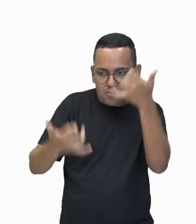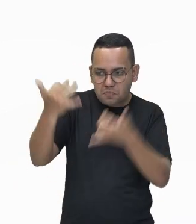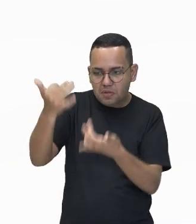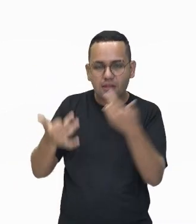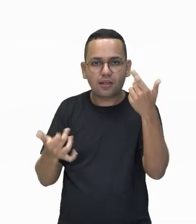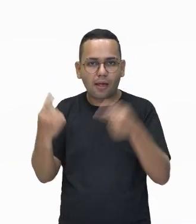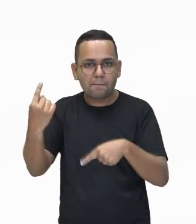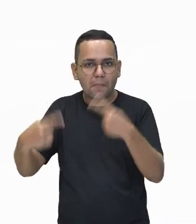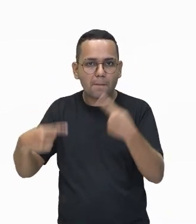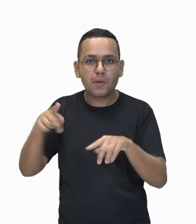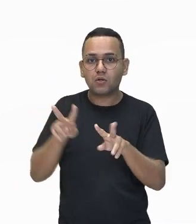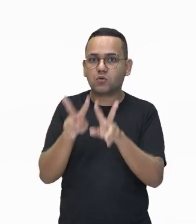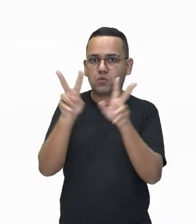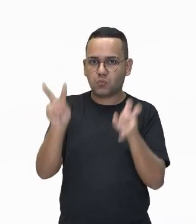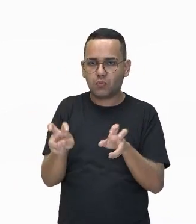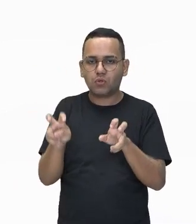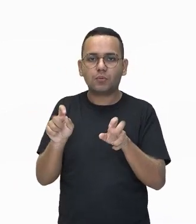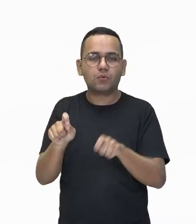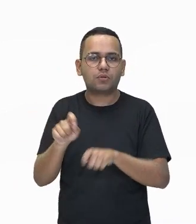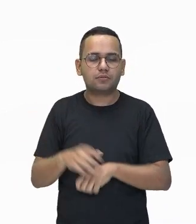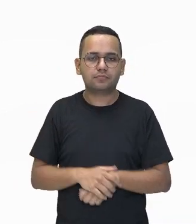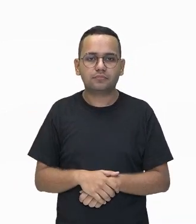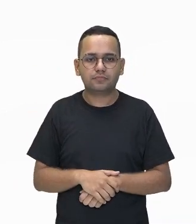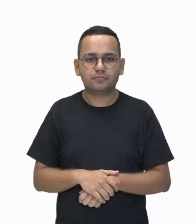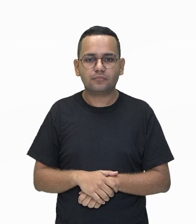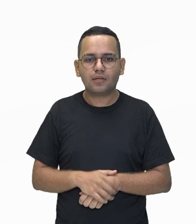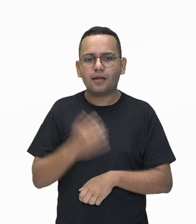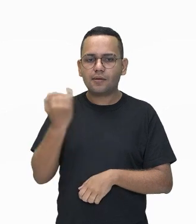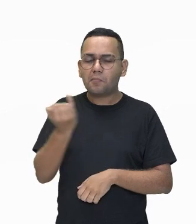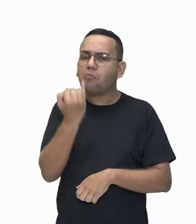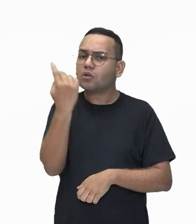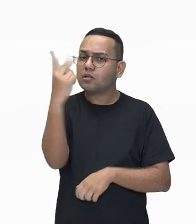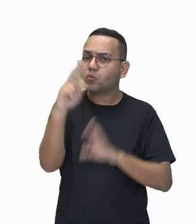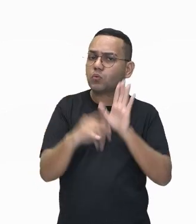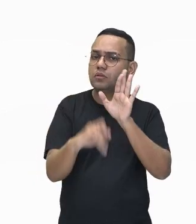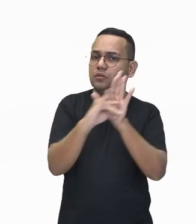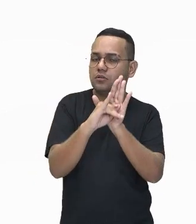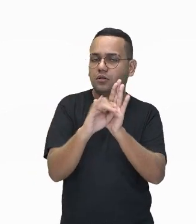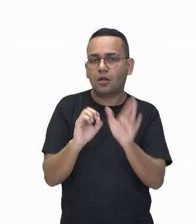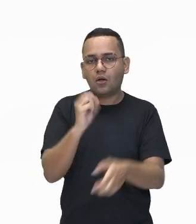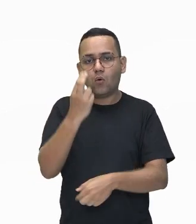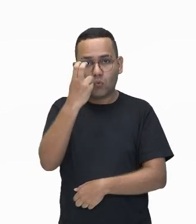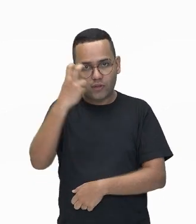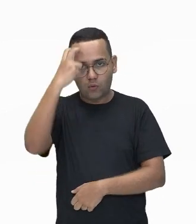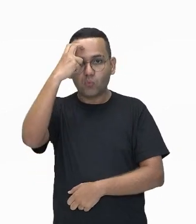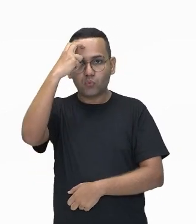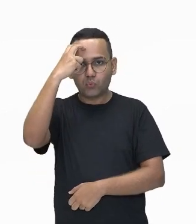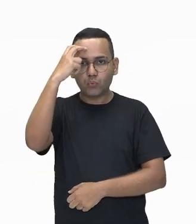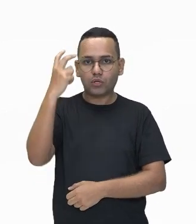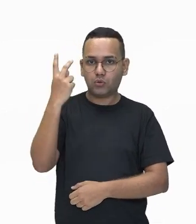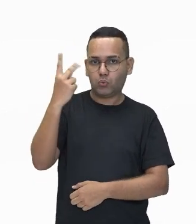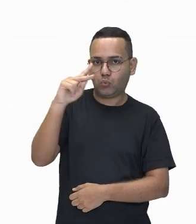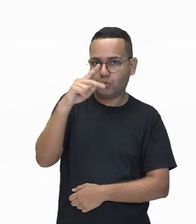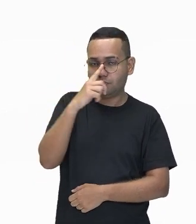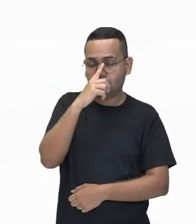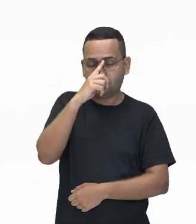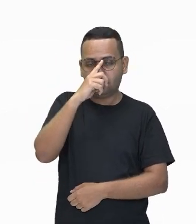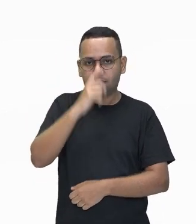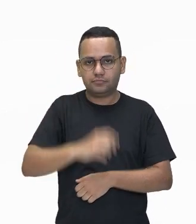colegas, exatamente aí a importância dessa tua identidade, a importância, então, cultural da tua comunidade, do